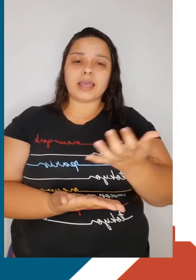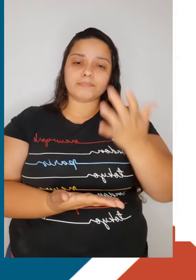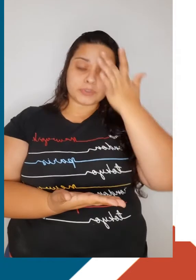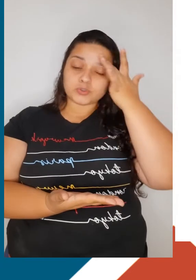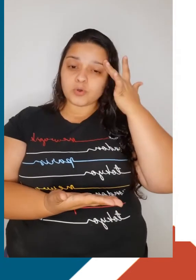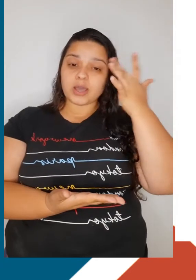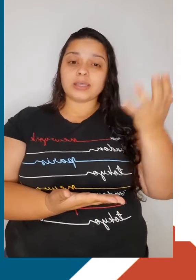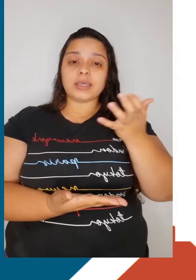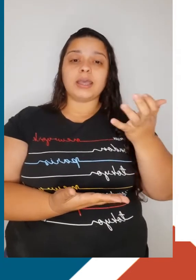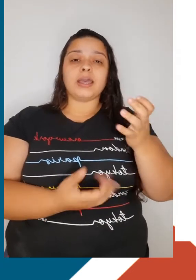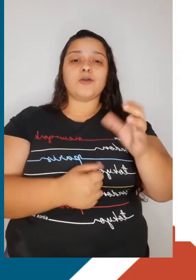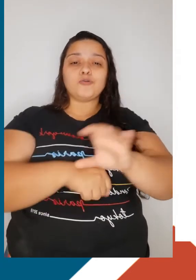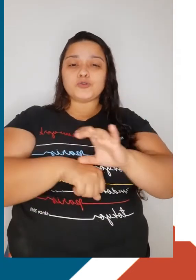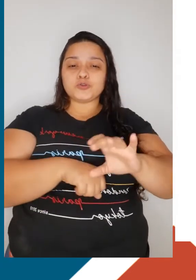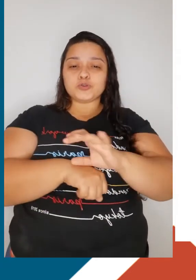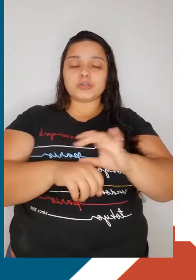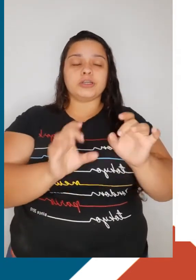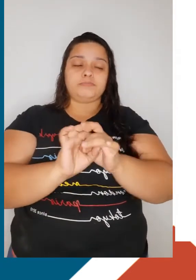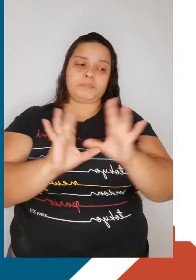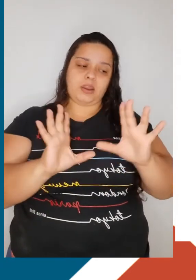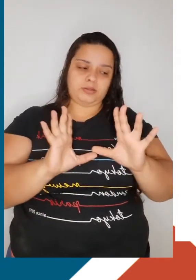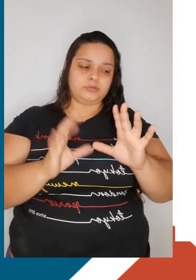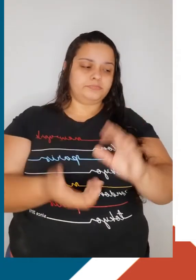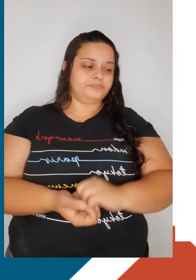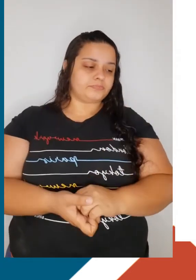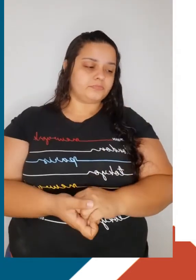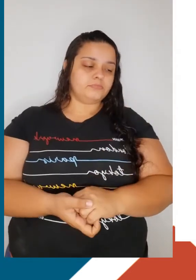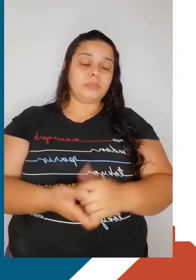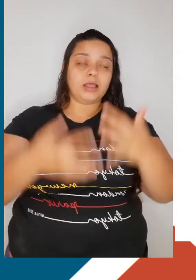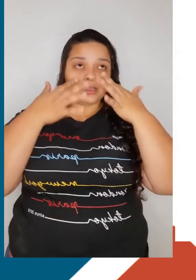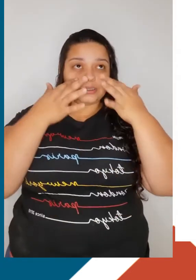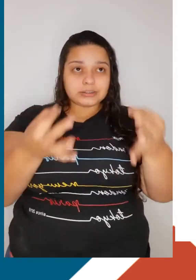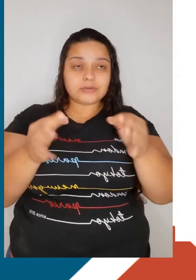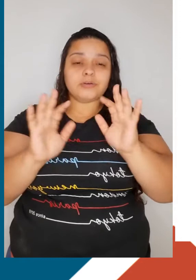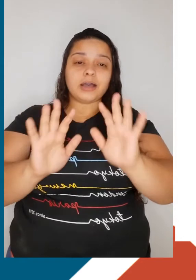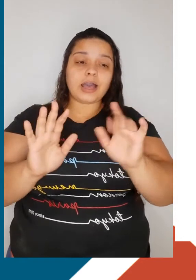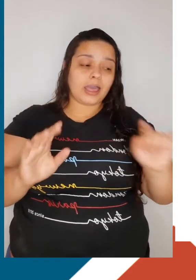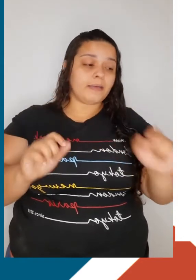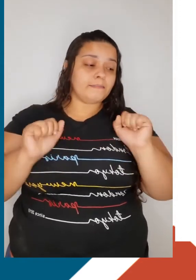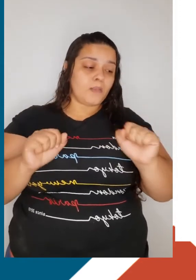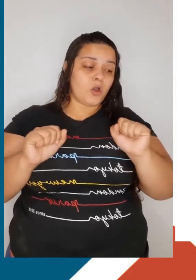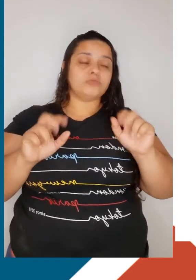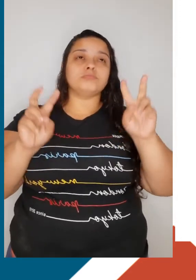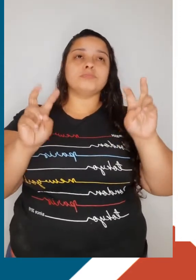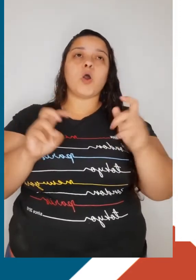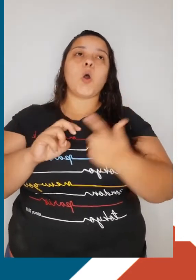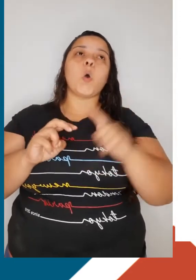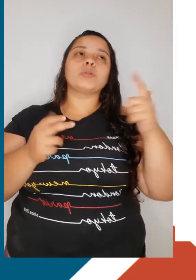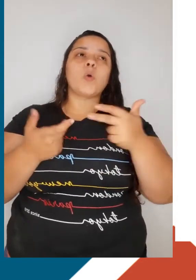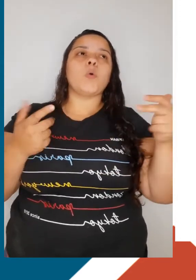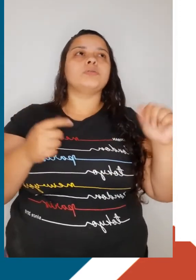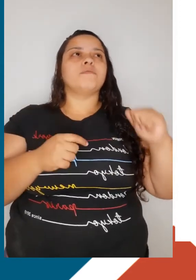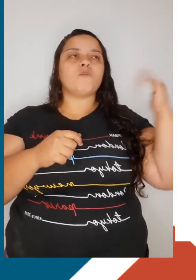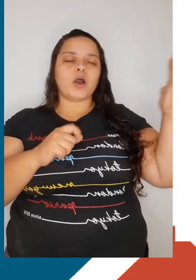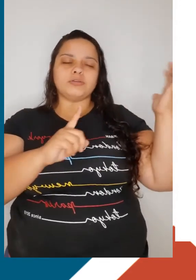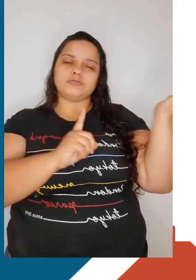por terem membros com pretensões constitucionais liberais. Atenção a isso, tá? Pois esse pode ser considerado um